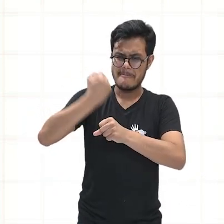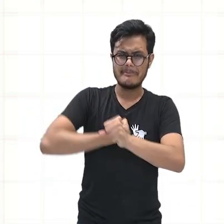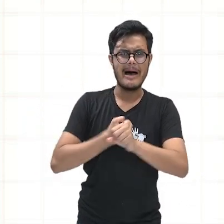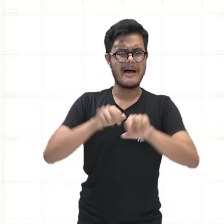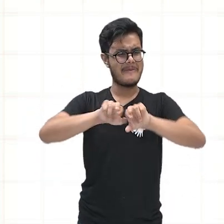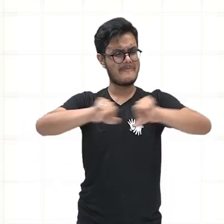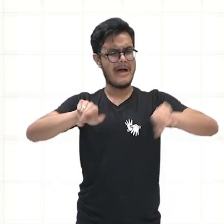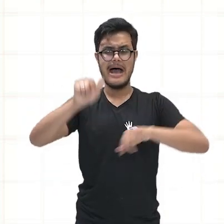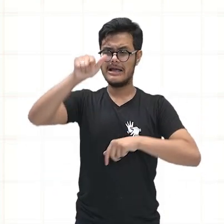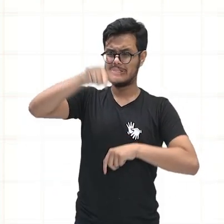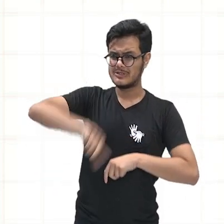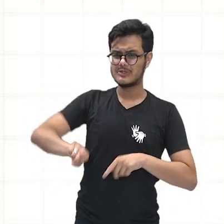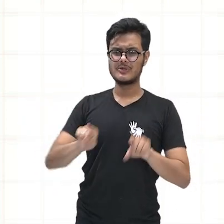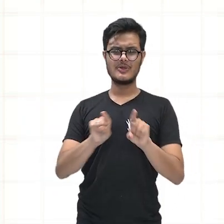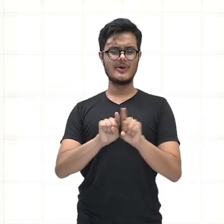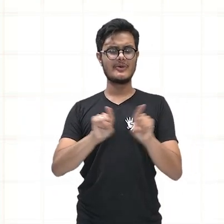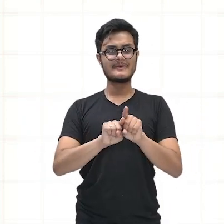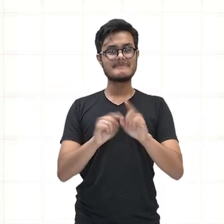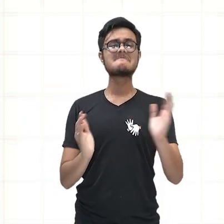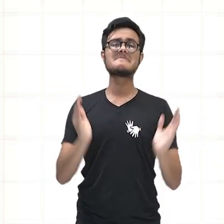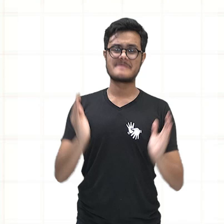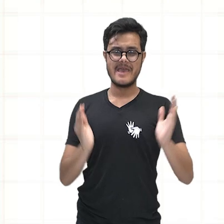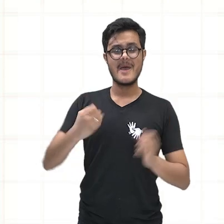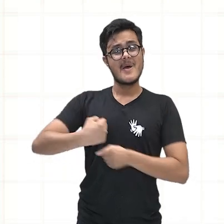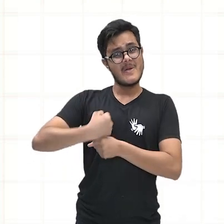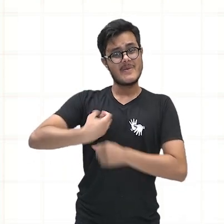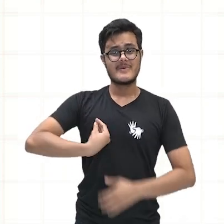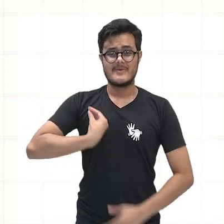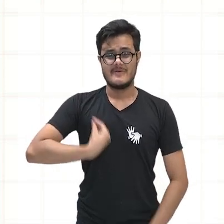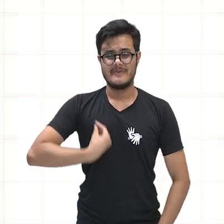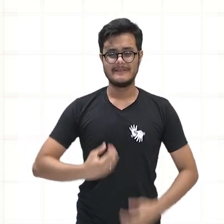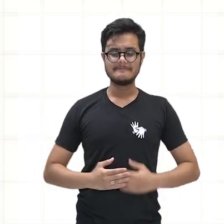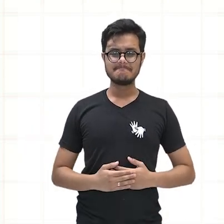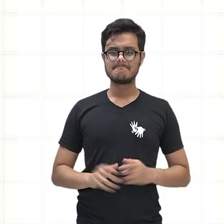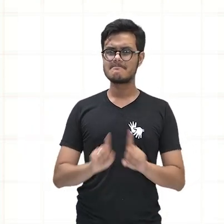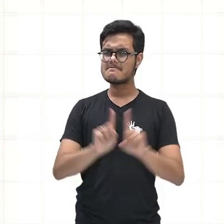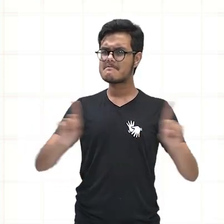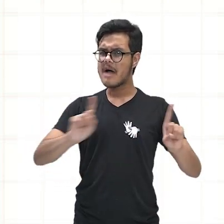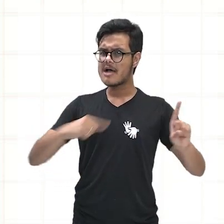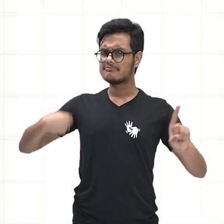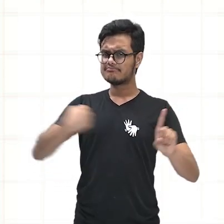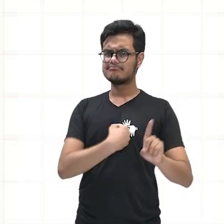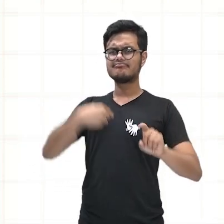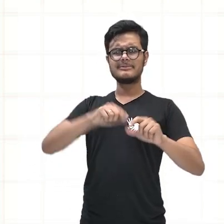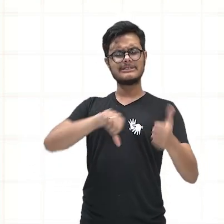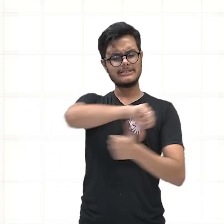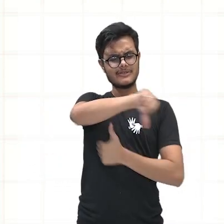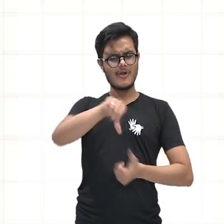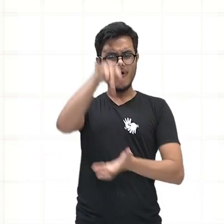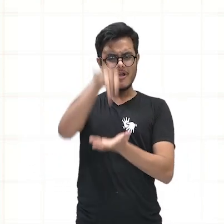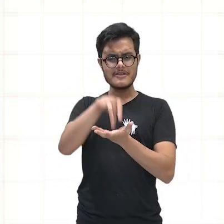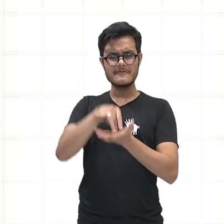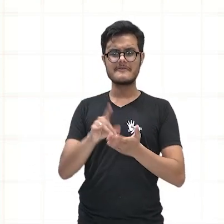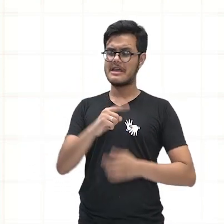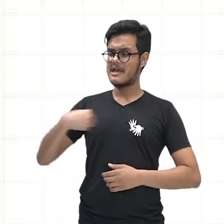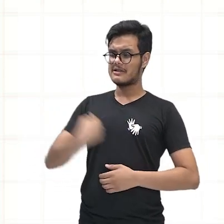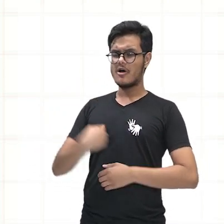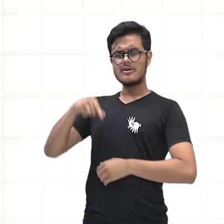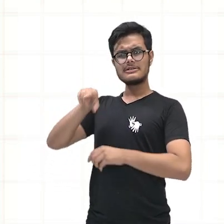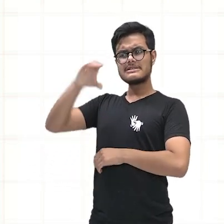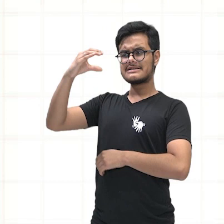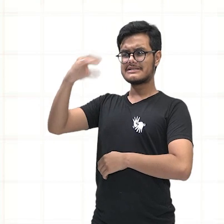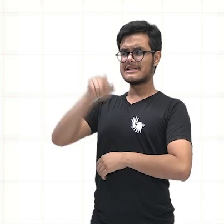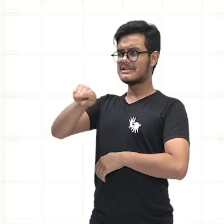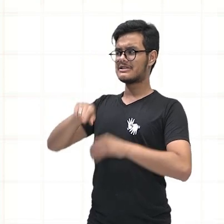e reconstruções ao longo do tempo tá mas mesmo Com todas essas mudanças os cientistas e